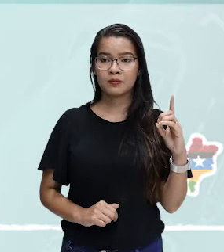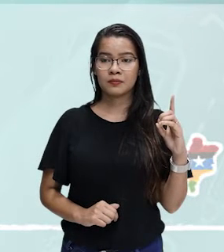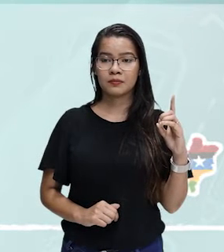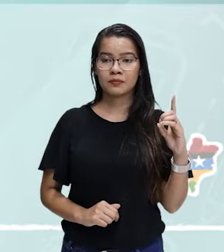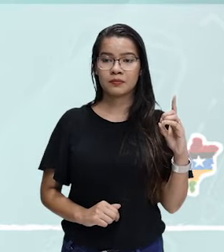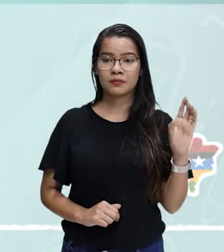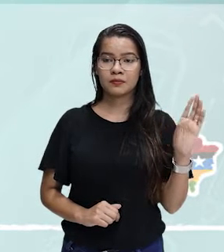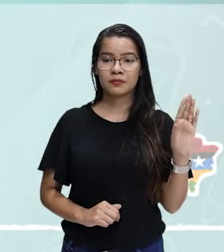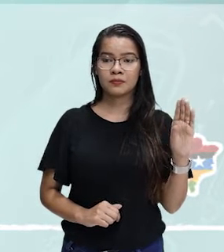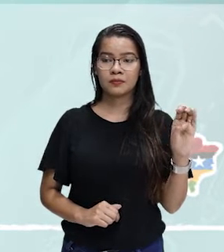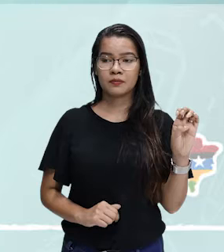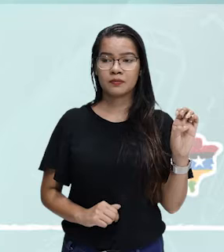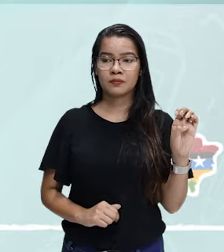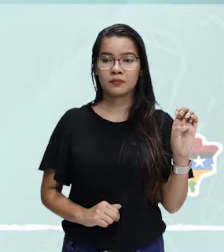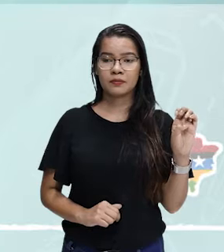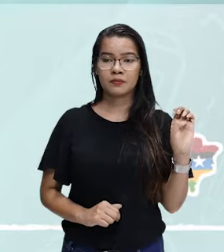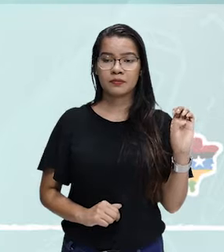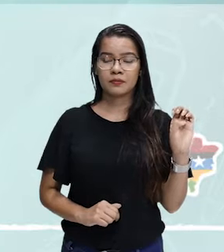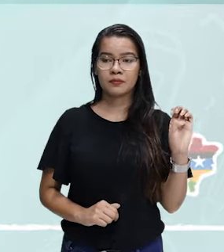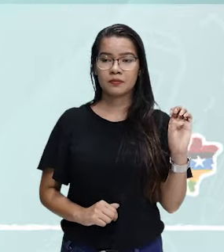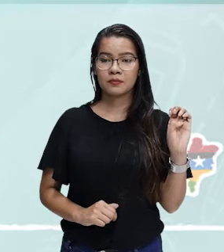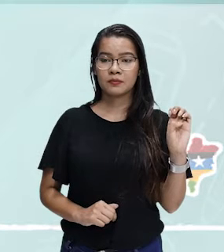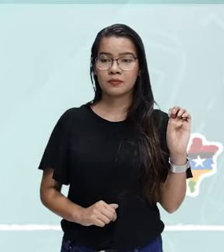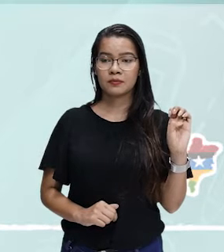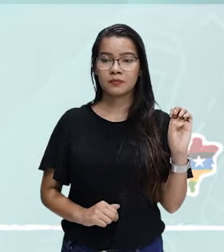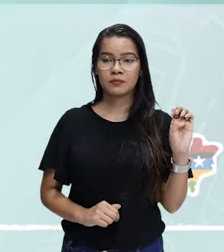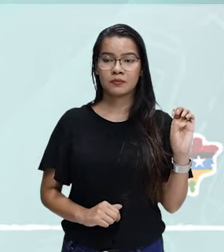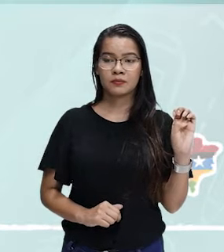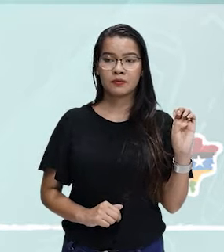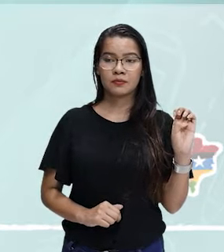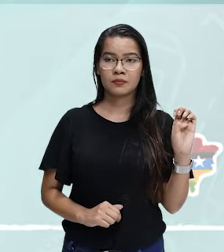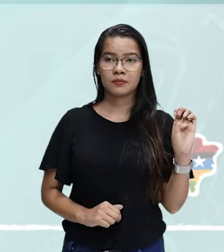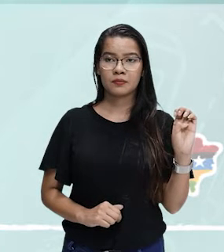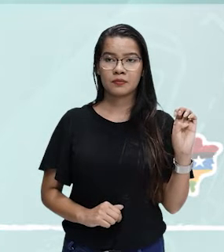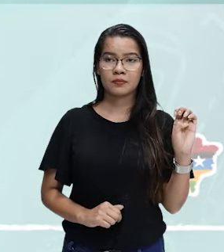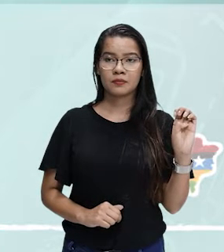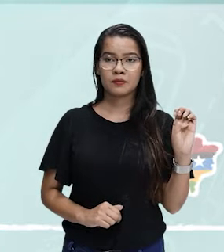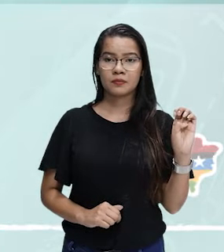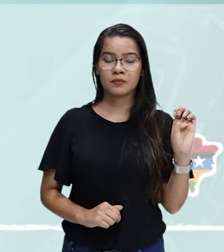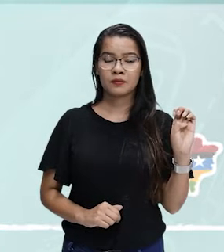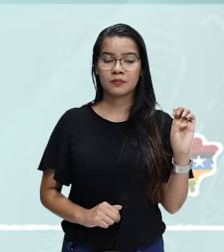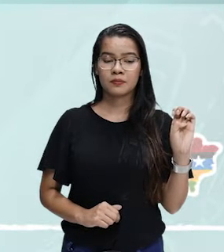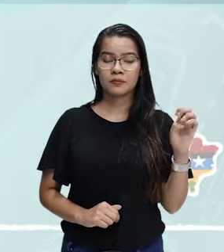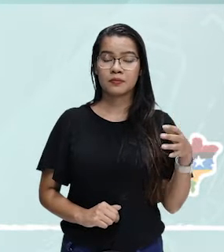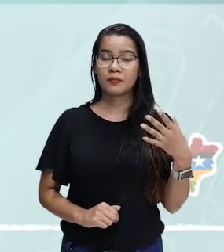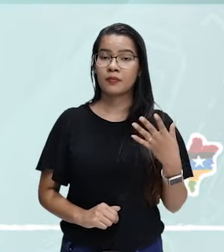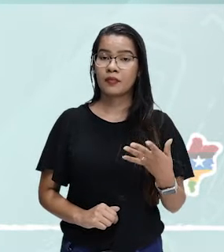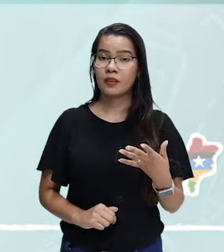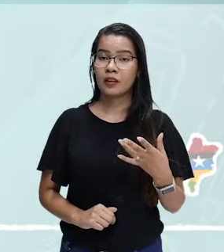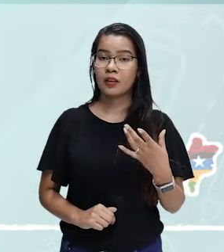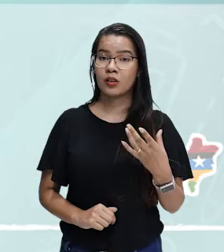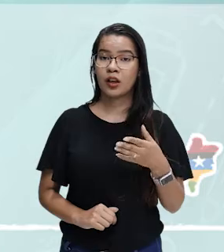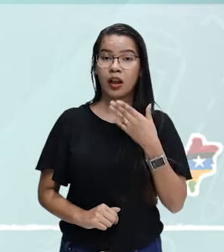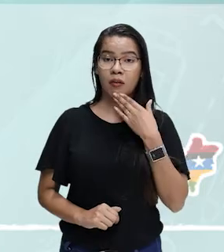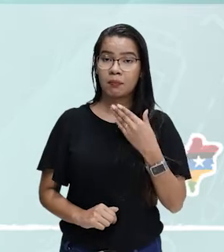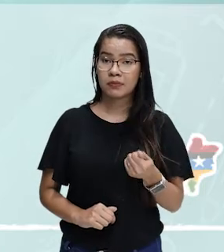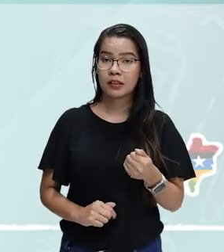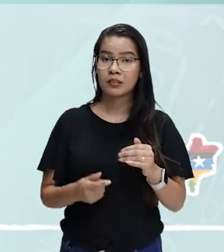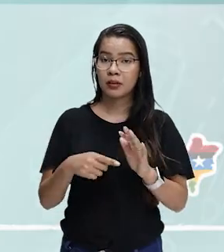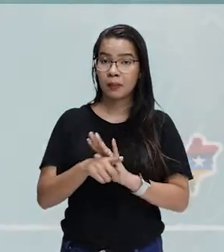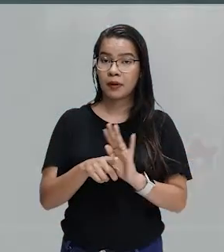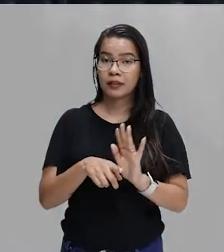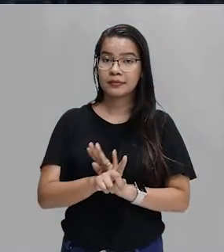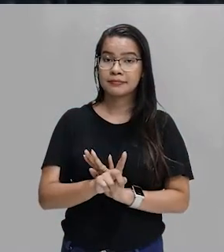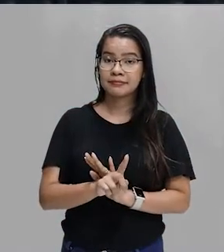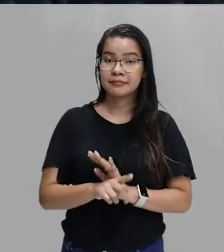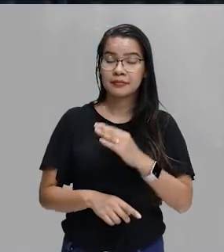uma oração, certo? Ele se morria de ciúmes pelo patrão, ok? Então, eu estou pedindo, a